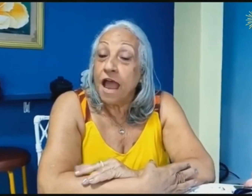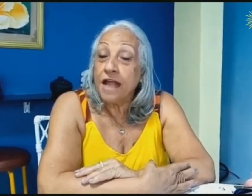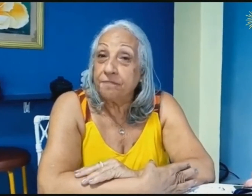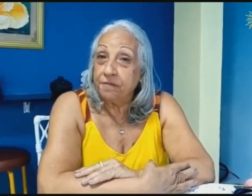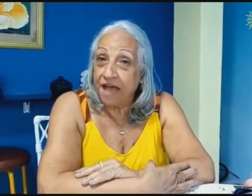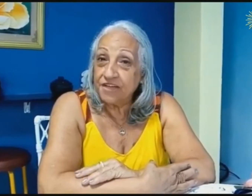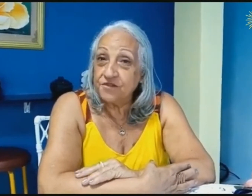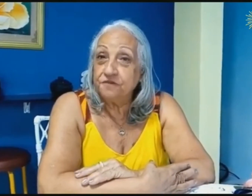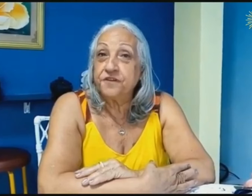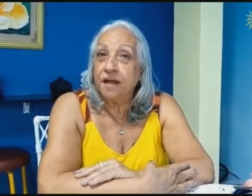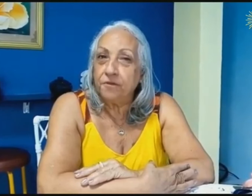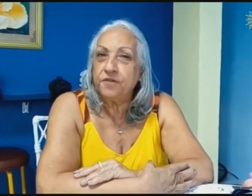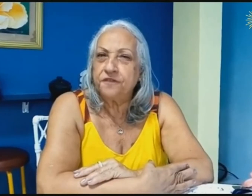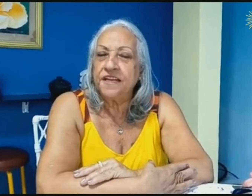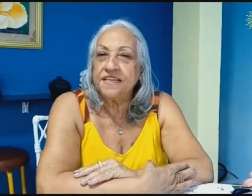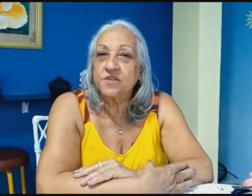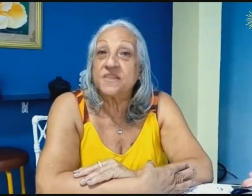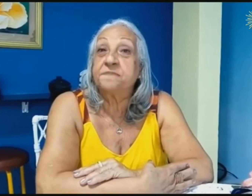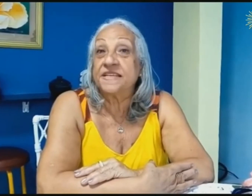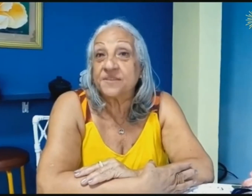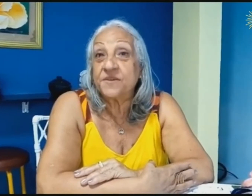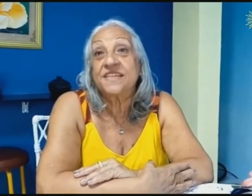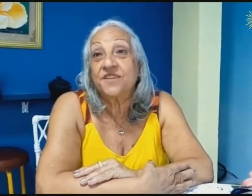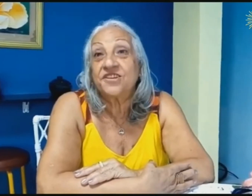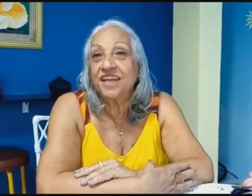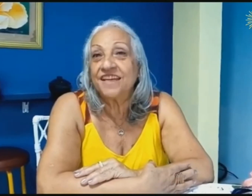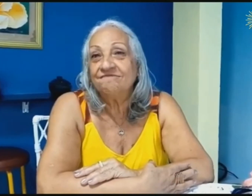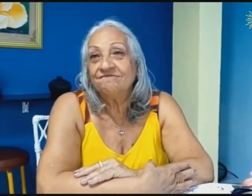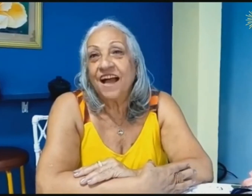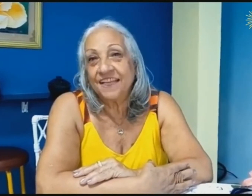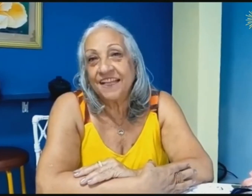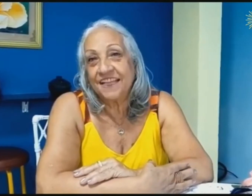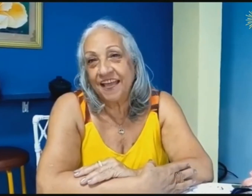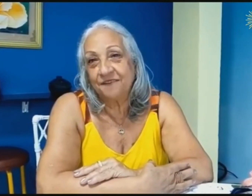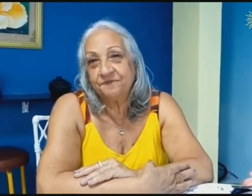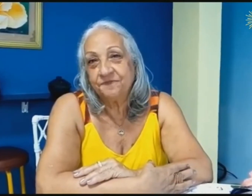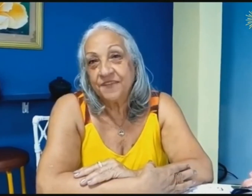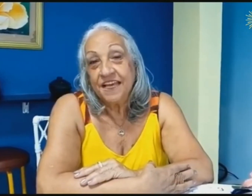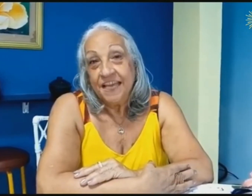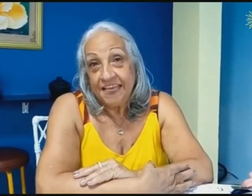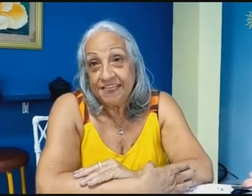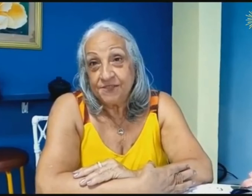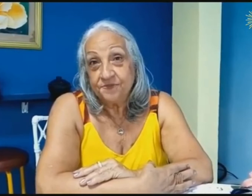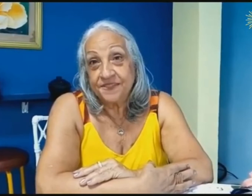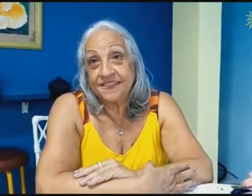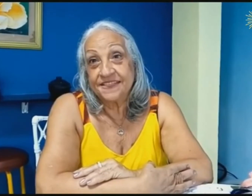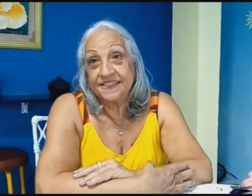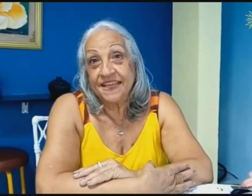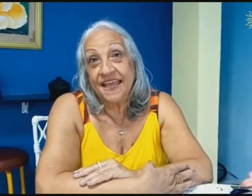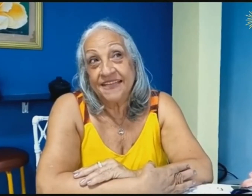Eu vou olhar cá para baixo e vou ficar muito feliz com as pessoas que eu deixei aqui na Terra.